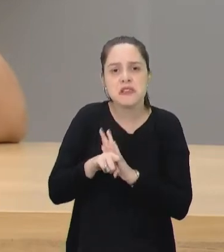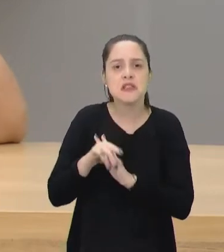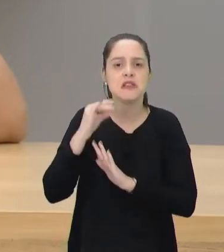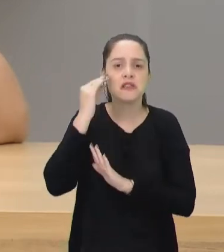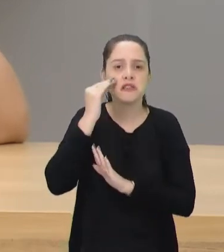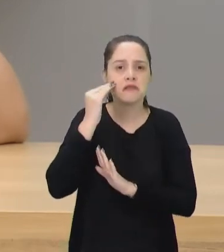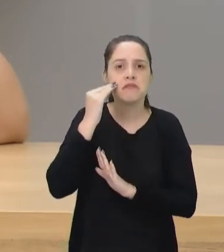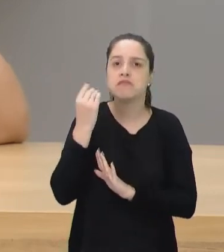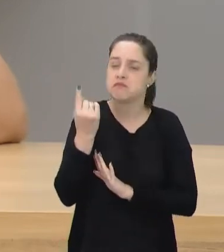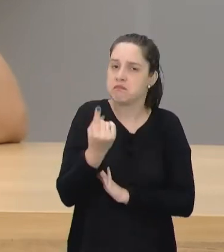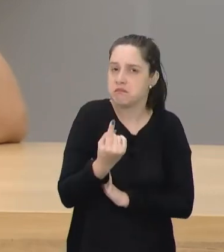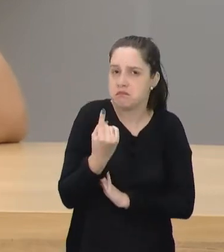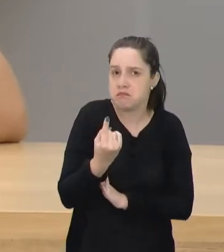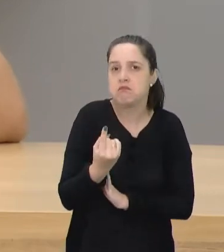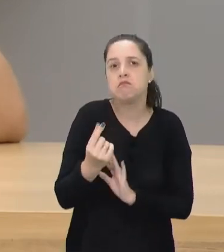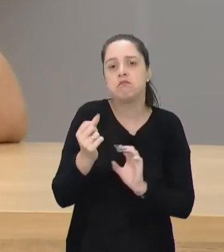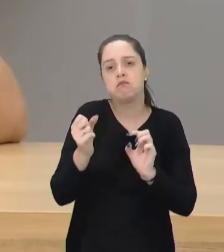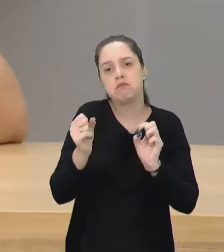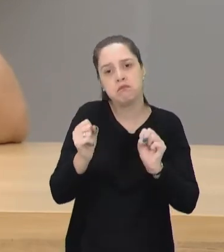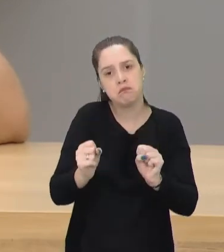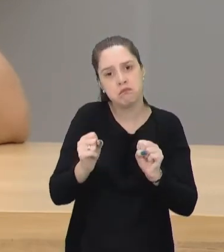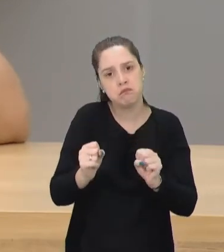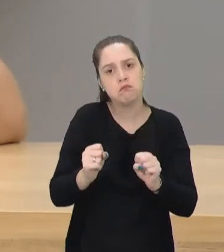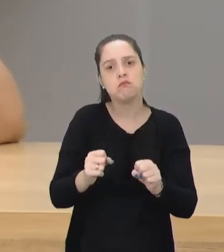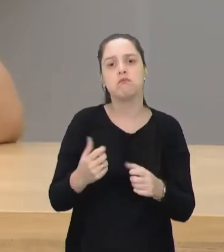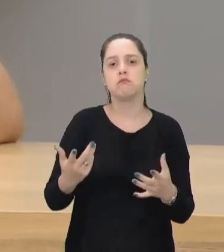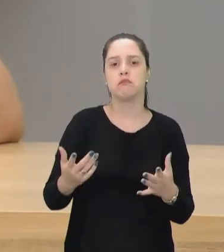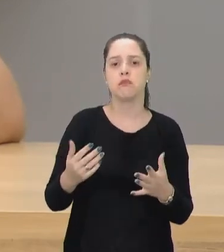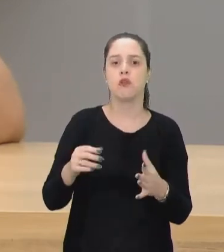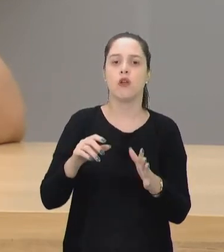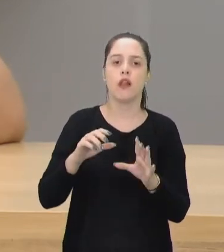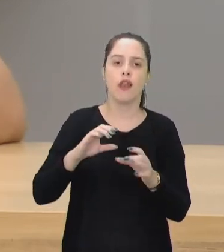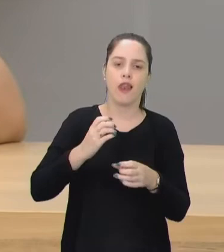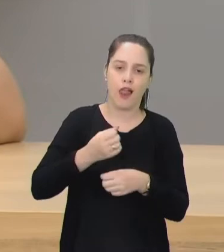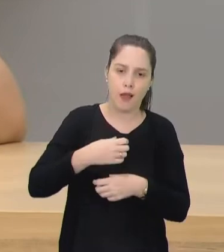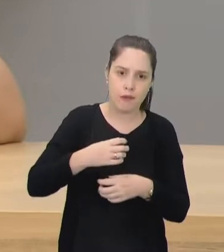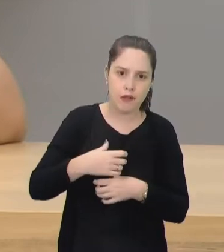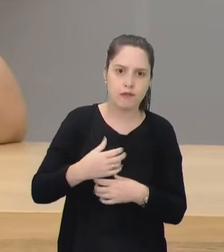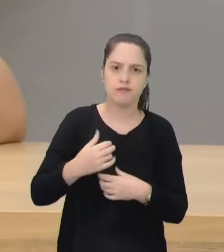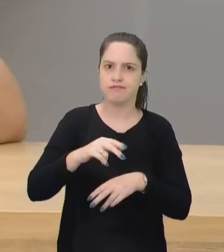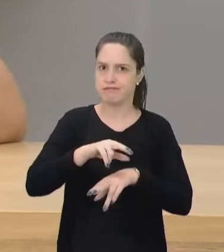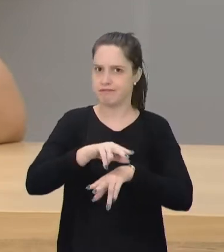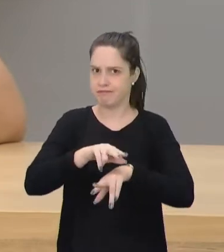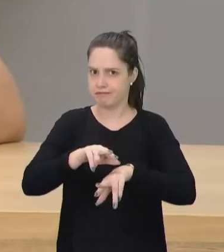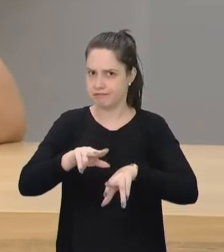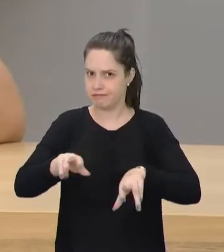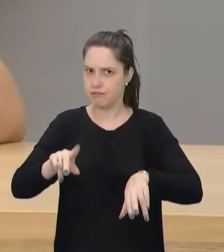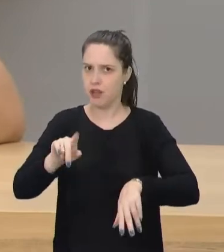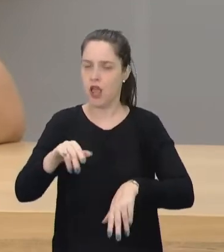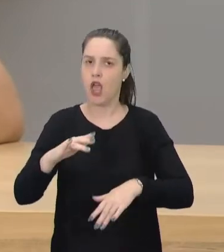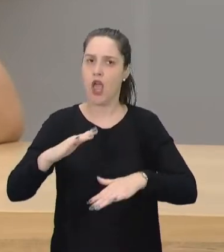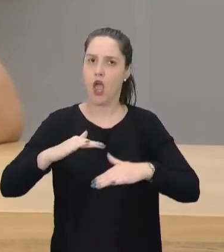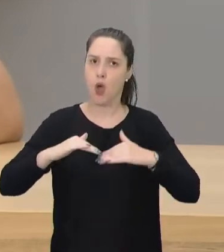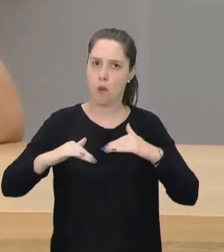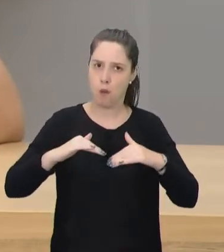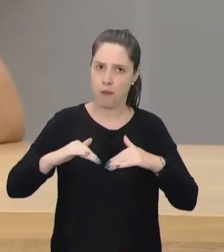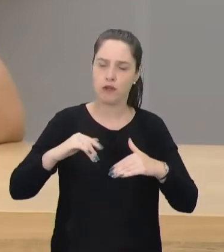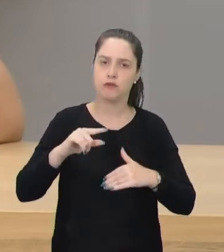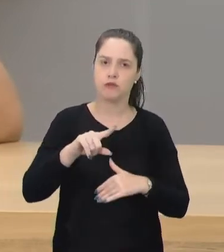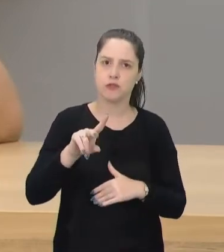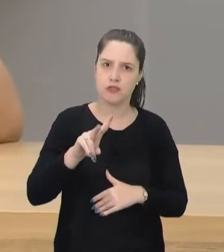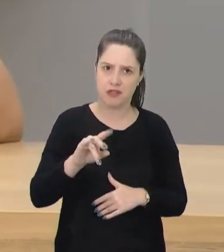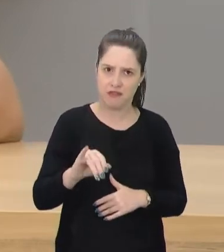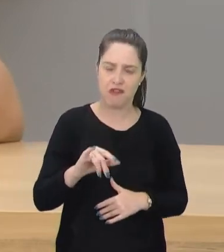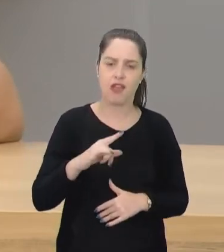experiência sozinho, você pode usar um laboratório, você pode usar livros, enfim. É um momento onde você vai ter